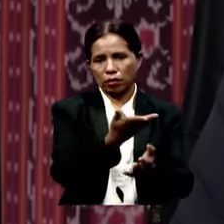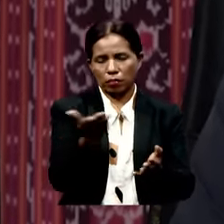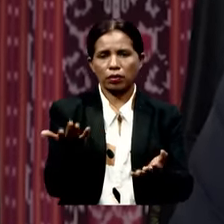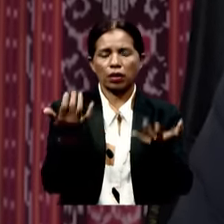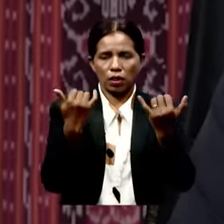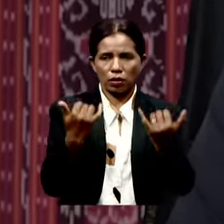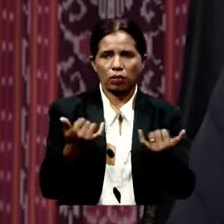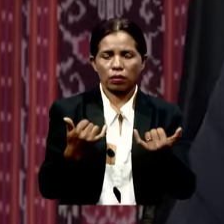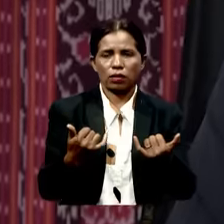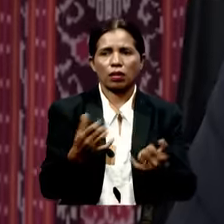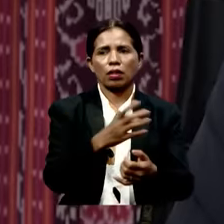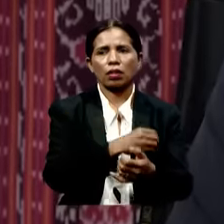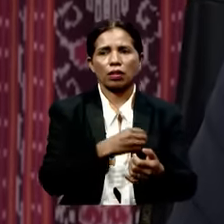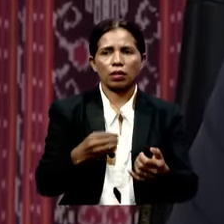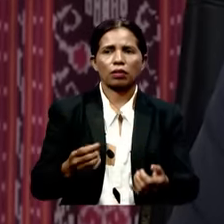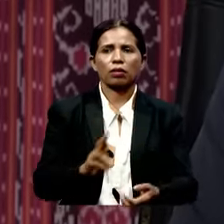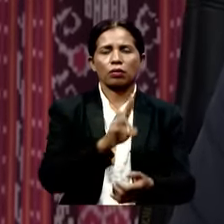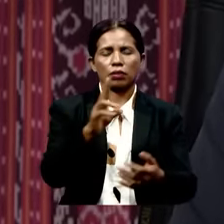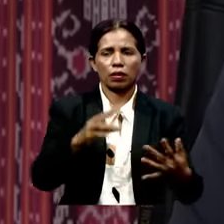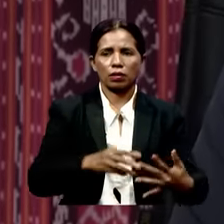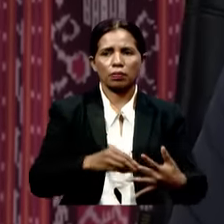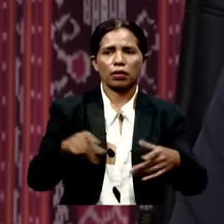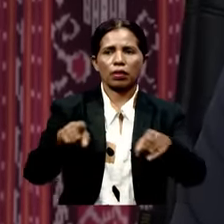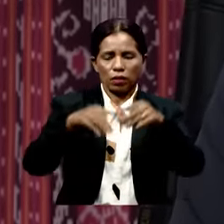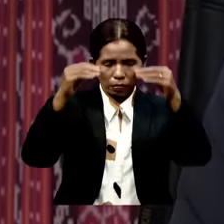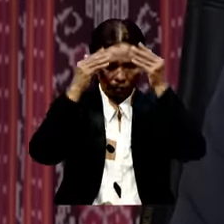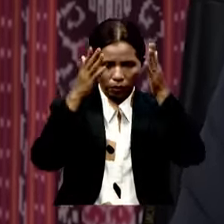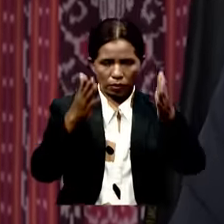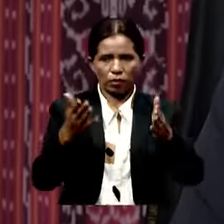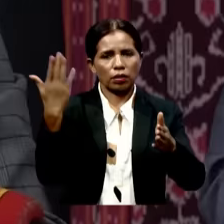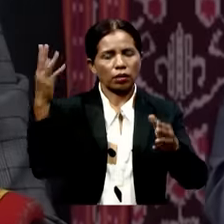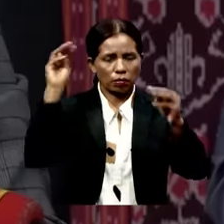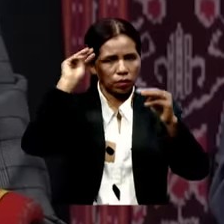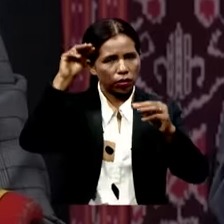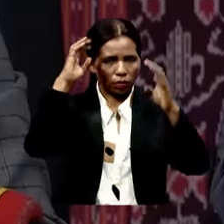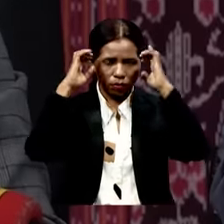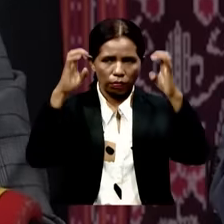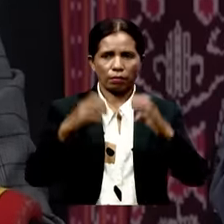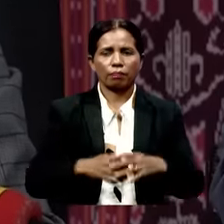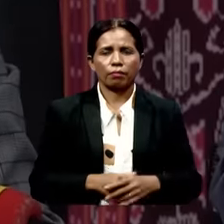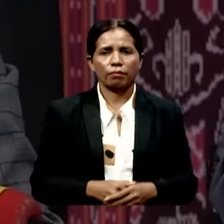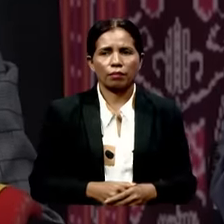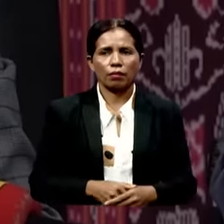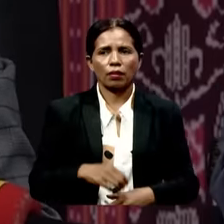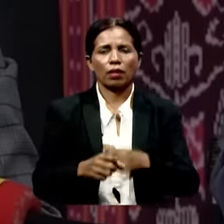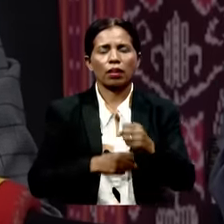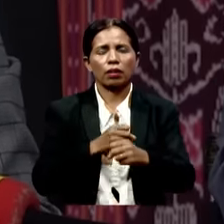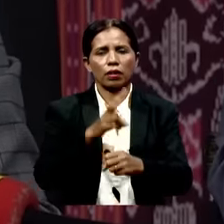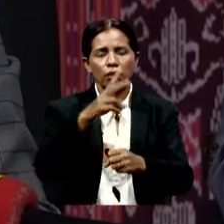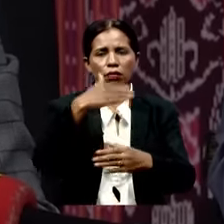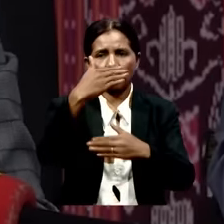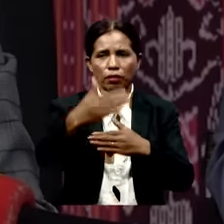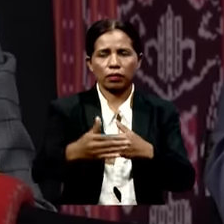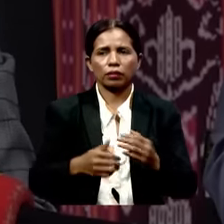agora goza e está botsne regime especial hanesan professor e a ministério da educação um desempenho tinha na rua tutu irmalo